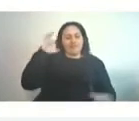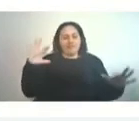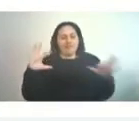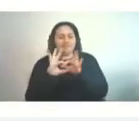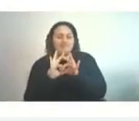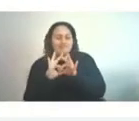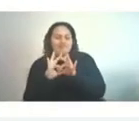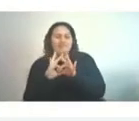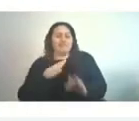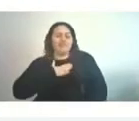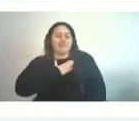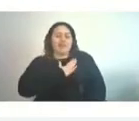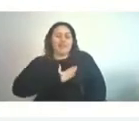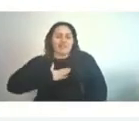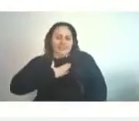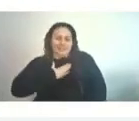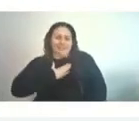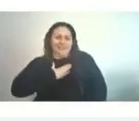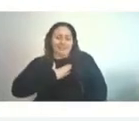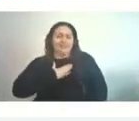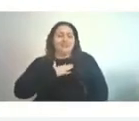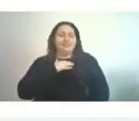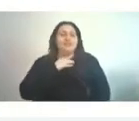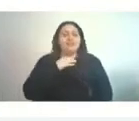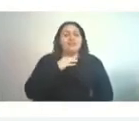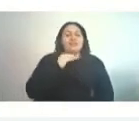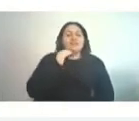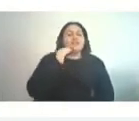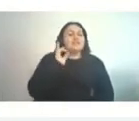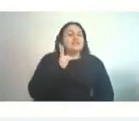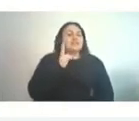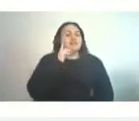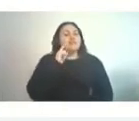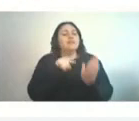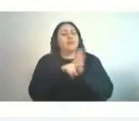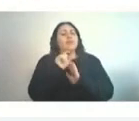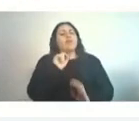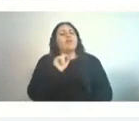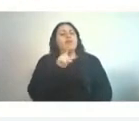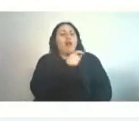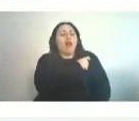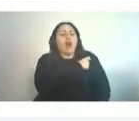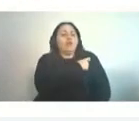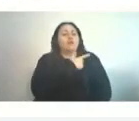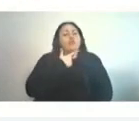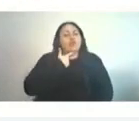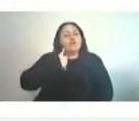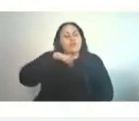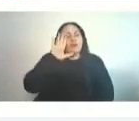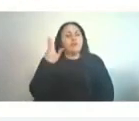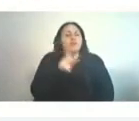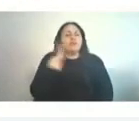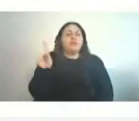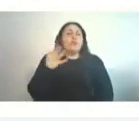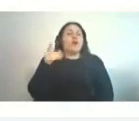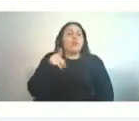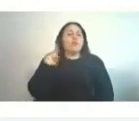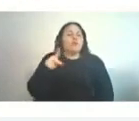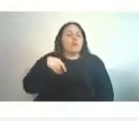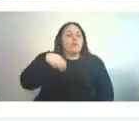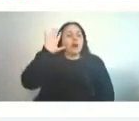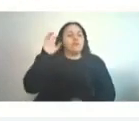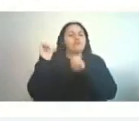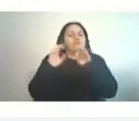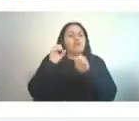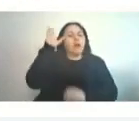eles admiram, os professores com quem eles melhor aprendem, essa dimensão vem muito na fala deles,